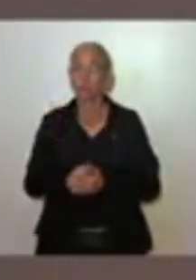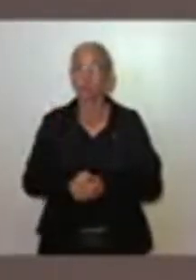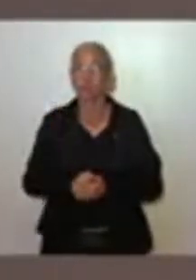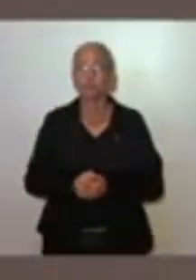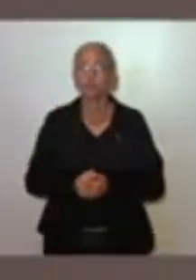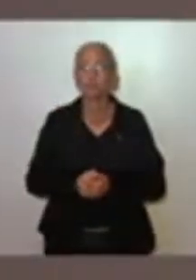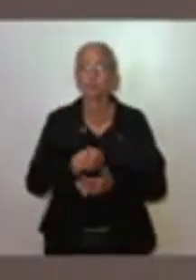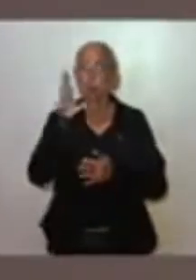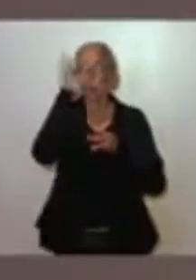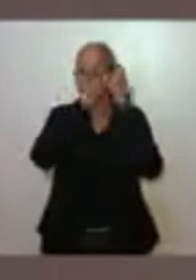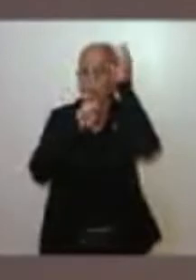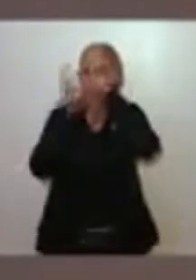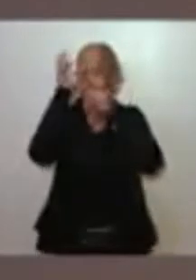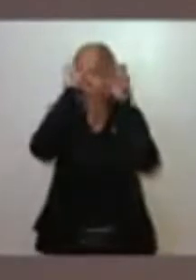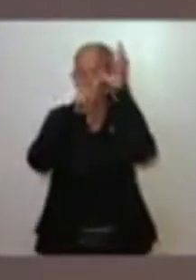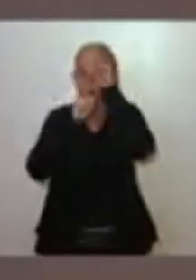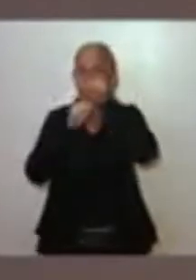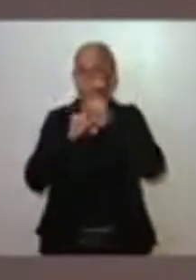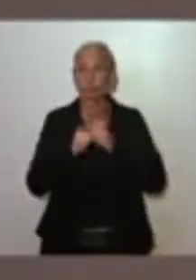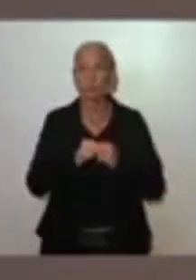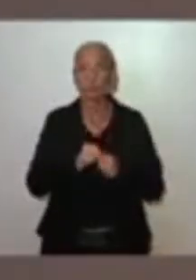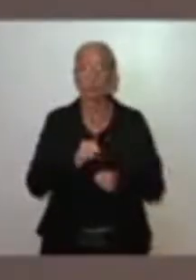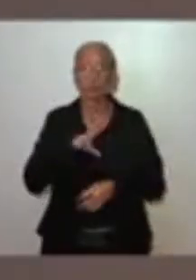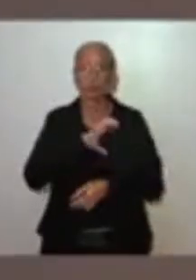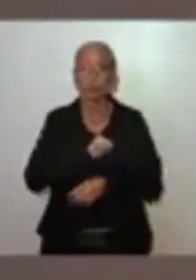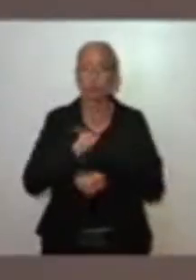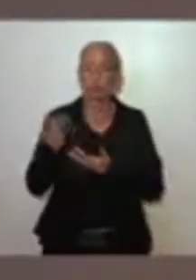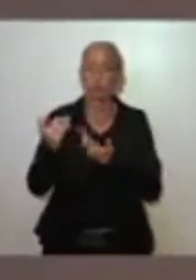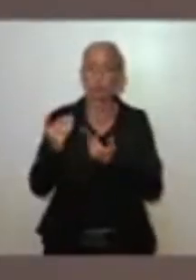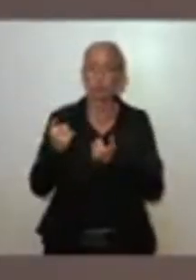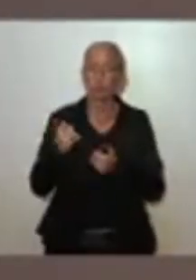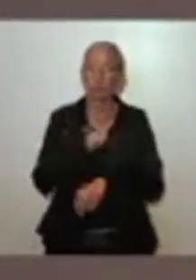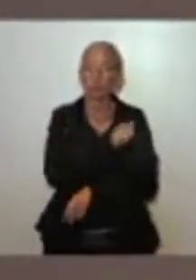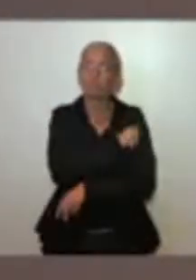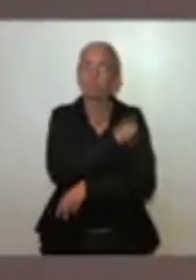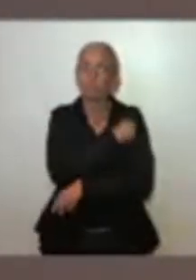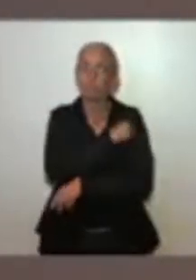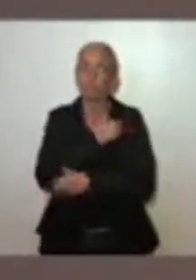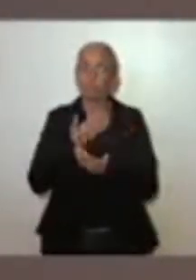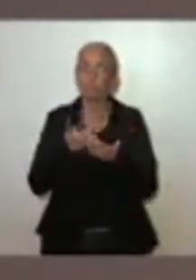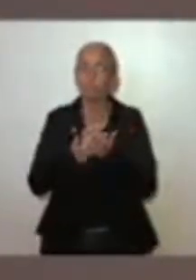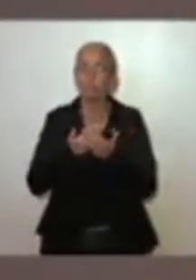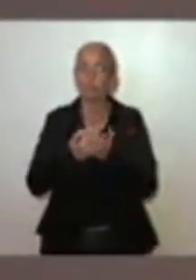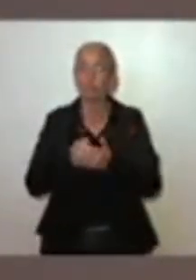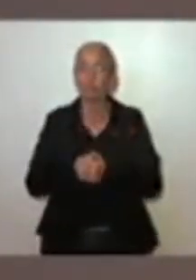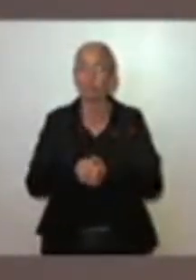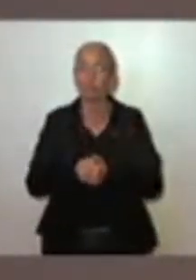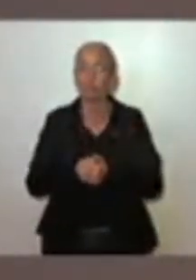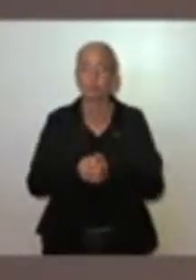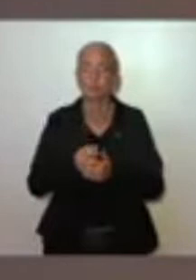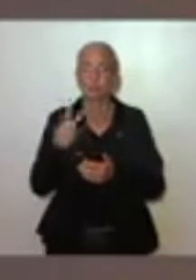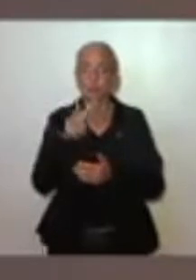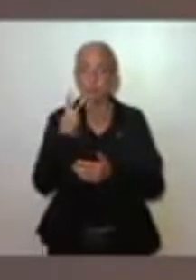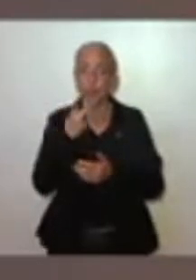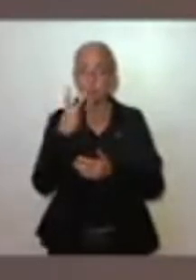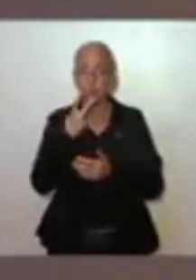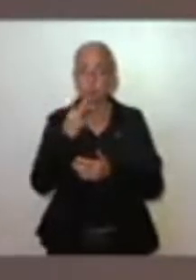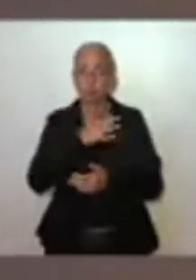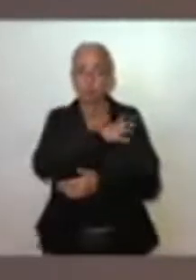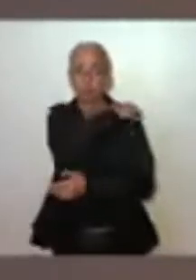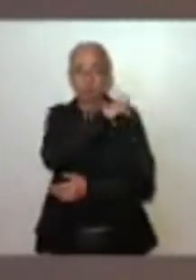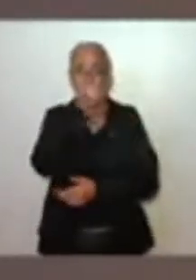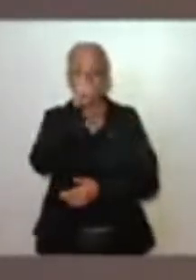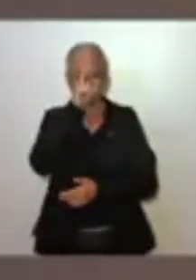e aprendam meus queridos amigos jovens a terem desprezo pelas ditaduras as